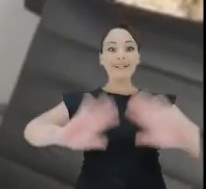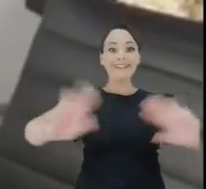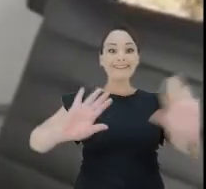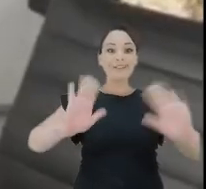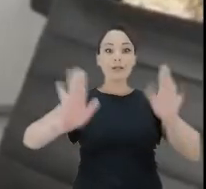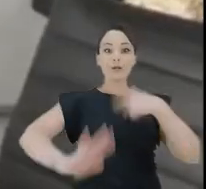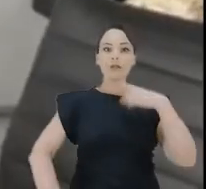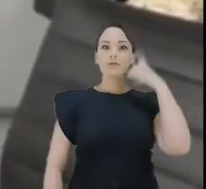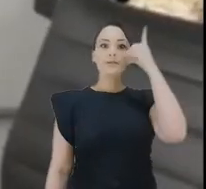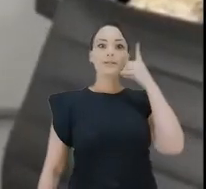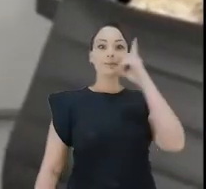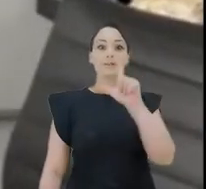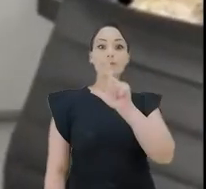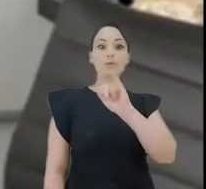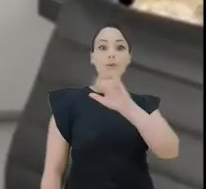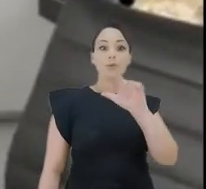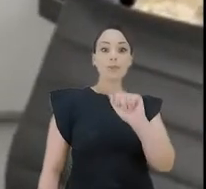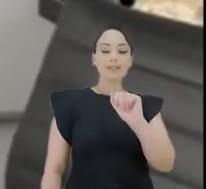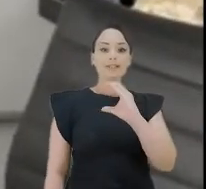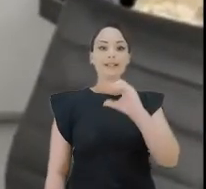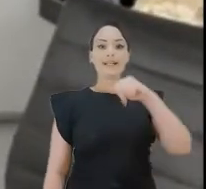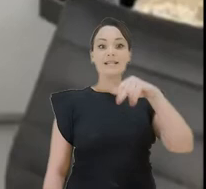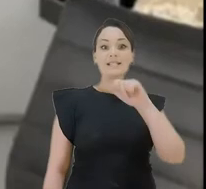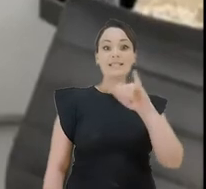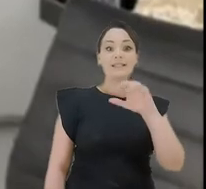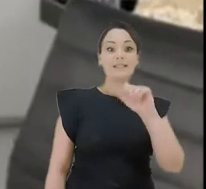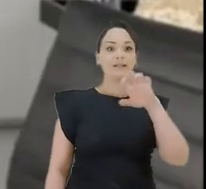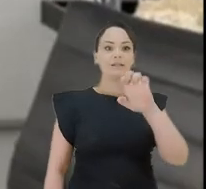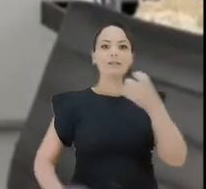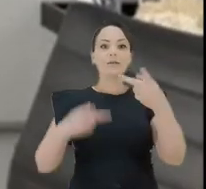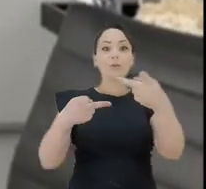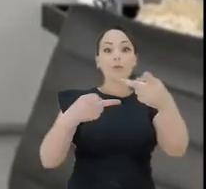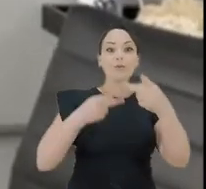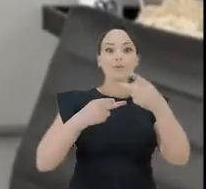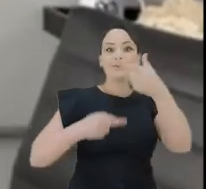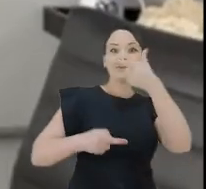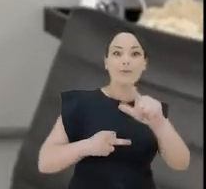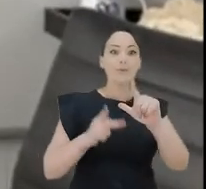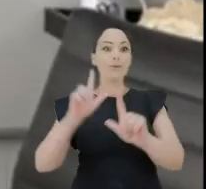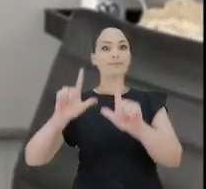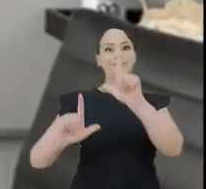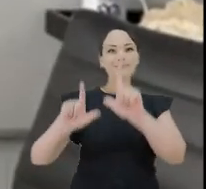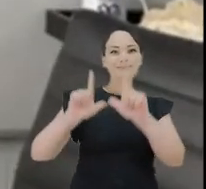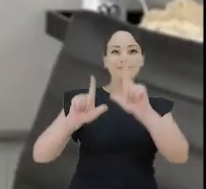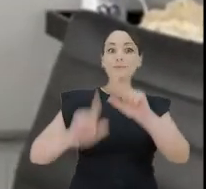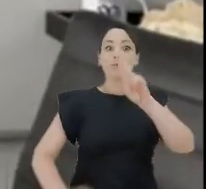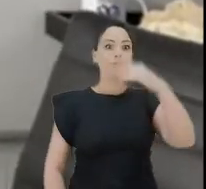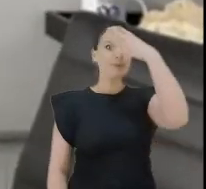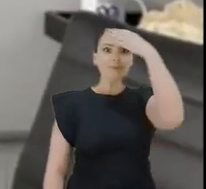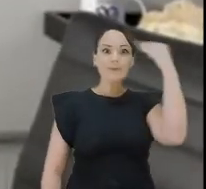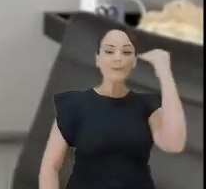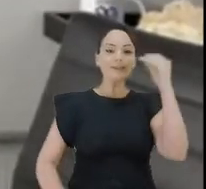Olá pessoal, aqui é a deputada Luisa Canziani. Eu estou passando para convidá-los para mais um programa inesquecível